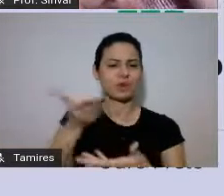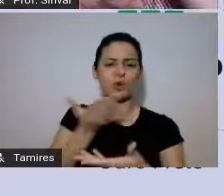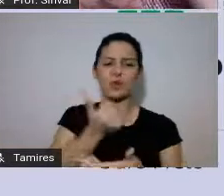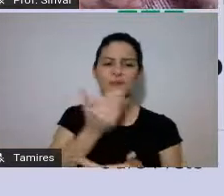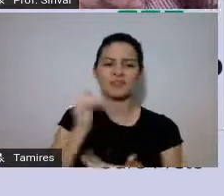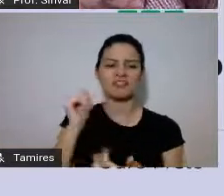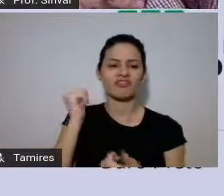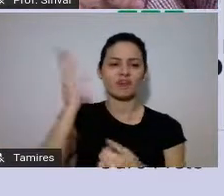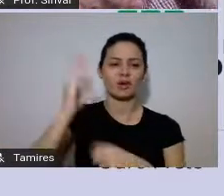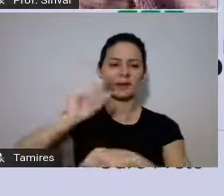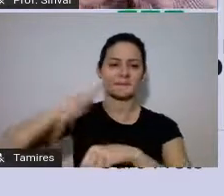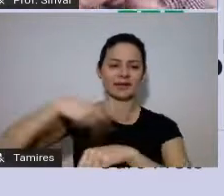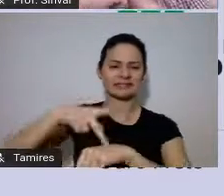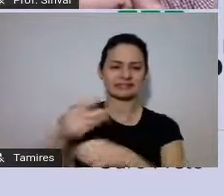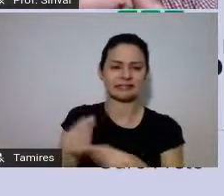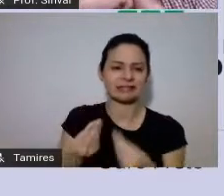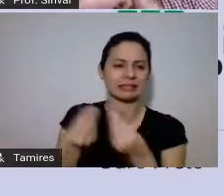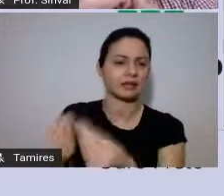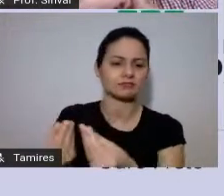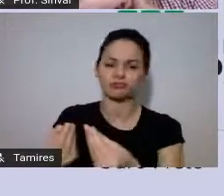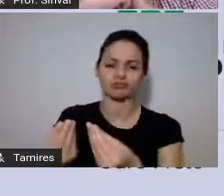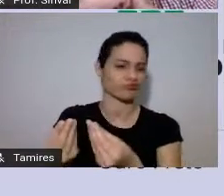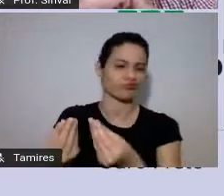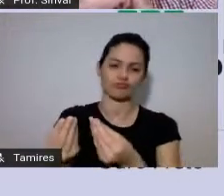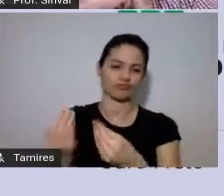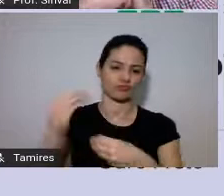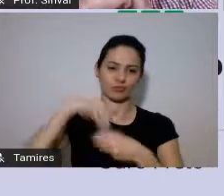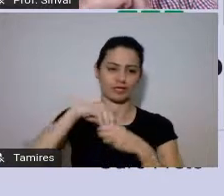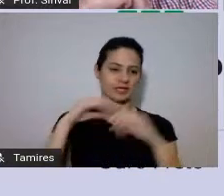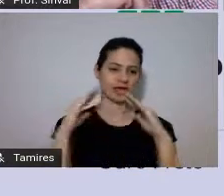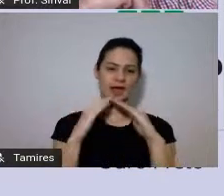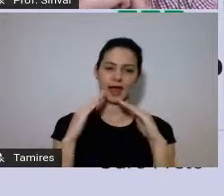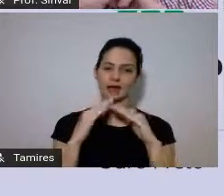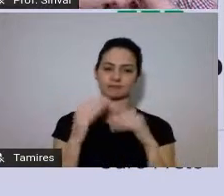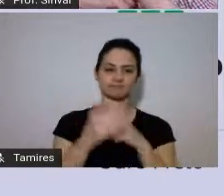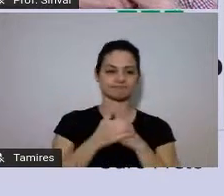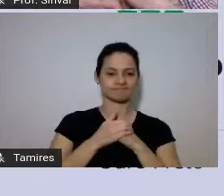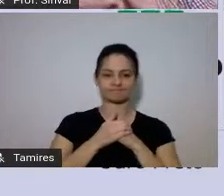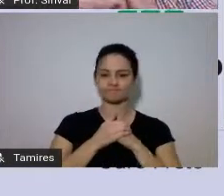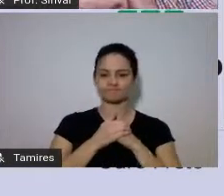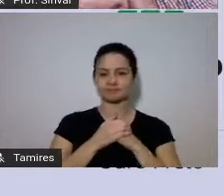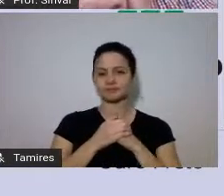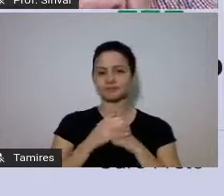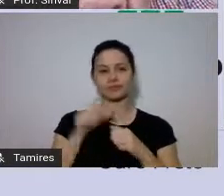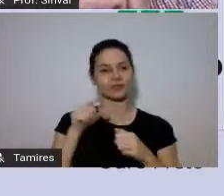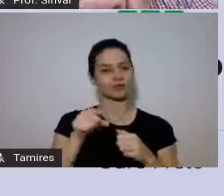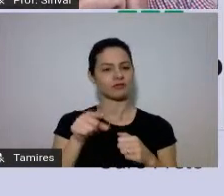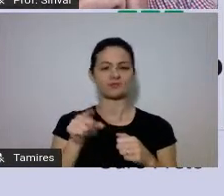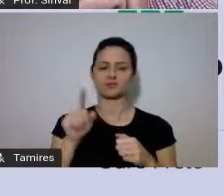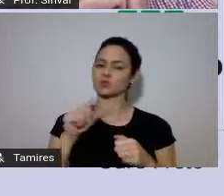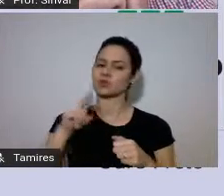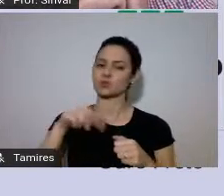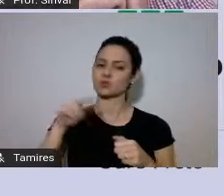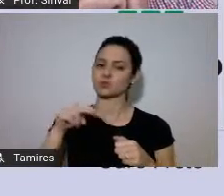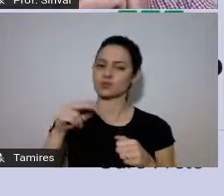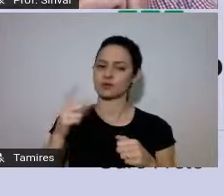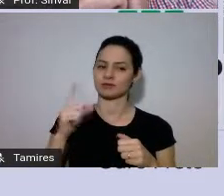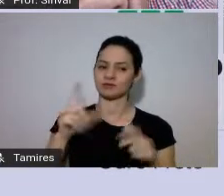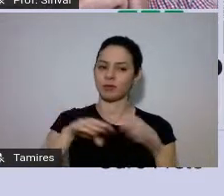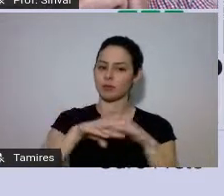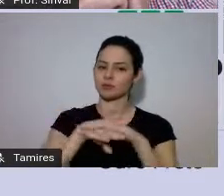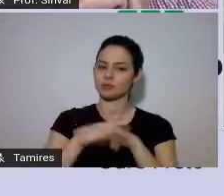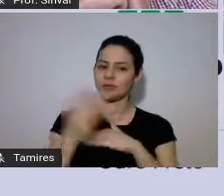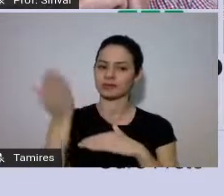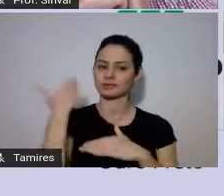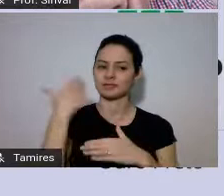com forasteiros dentro das suas casas dos engenhos. Isso era algo que não era tão comum naquele momento